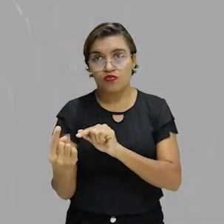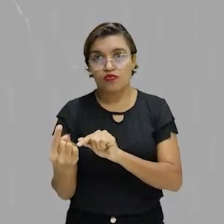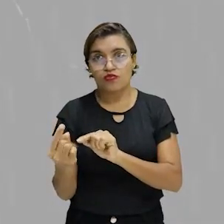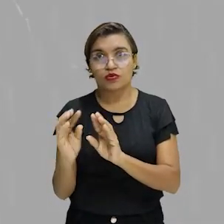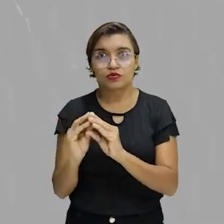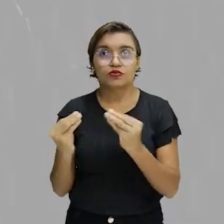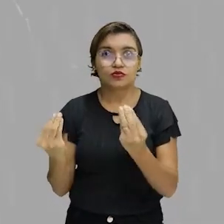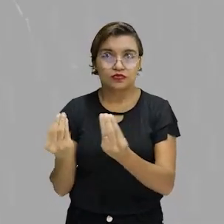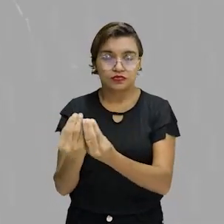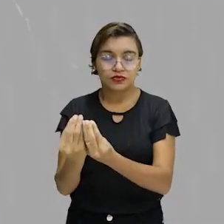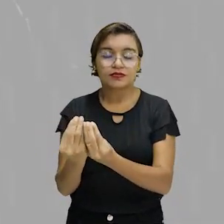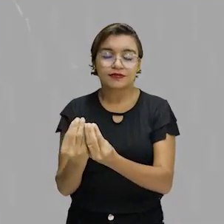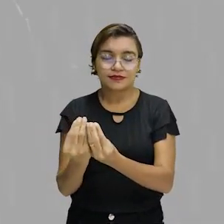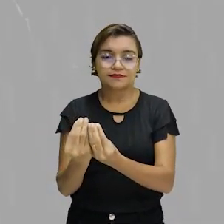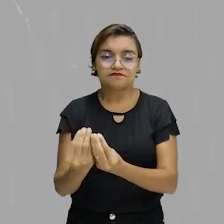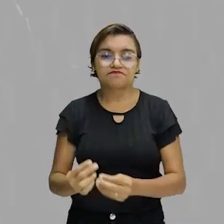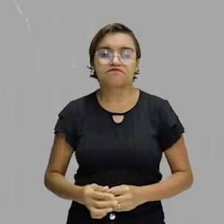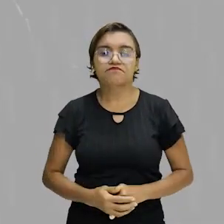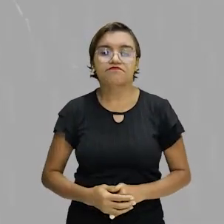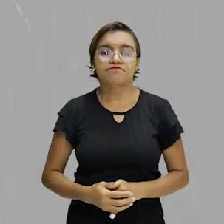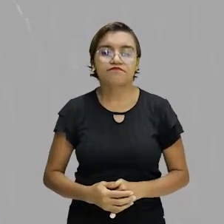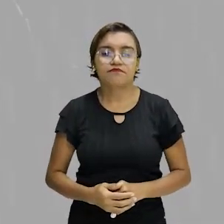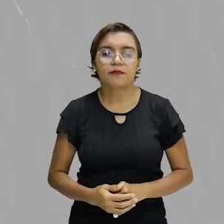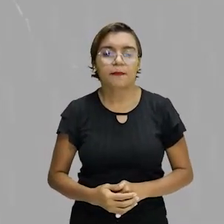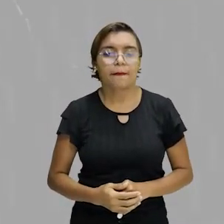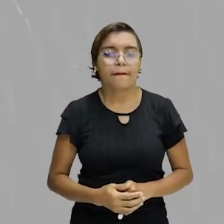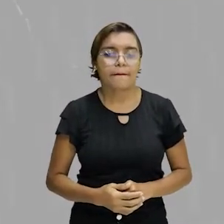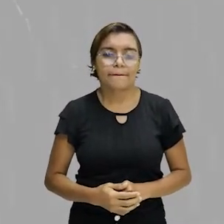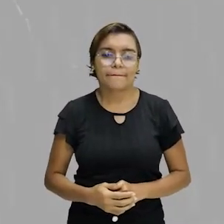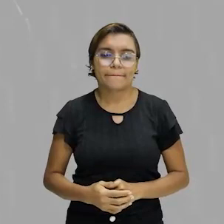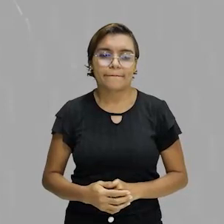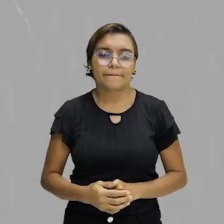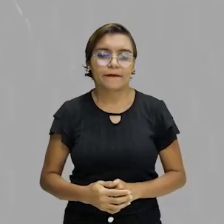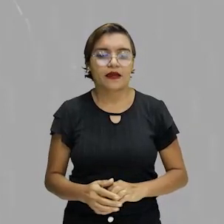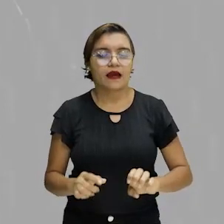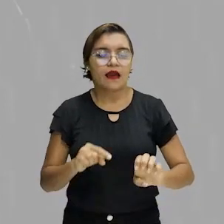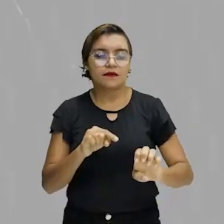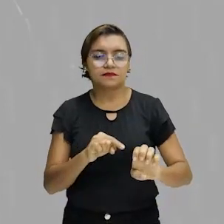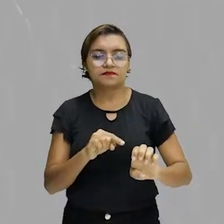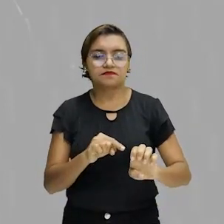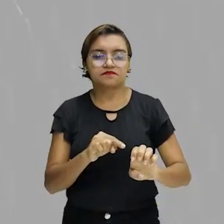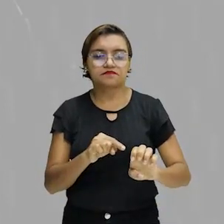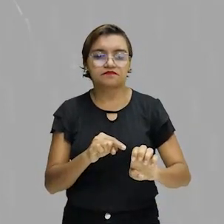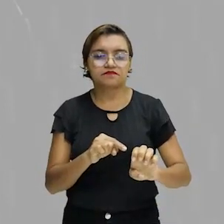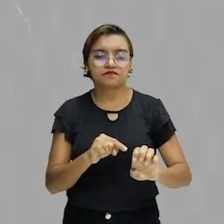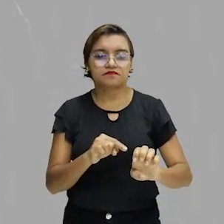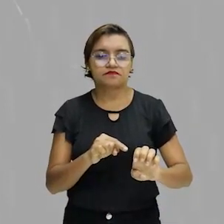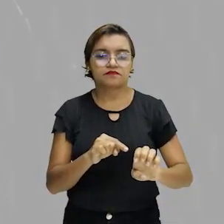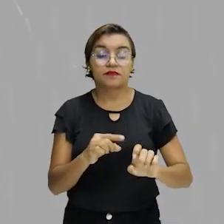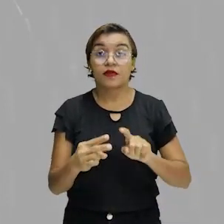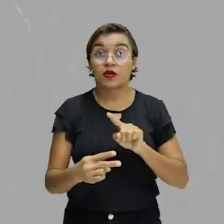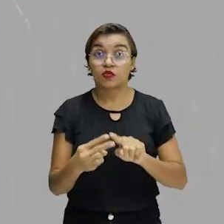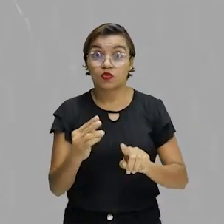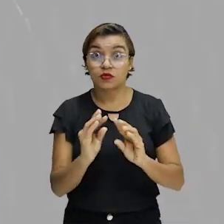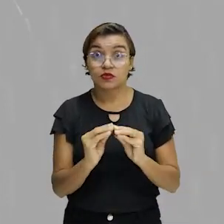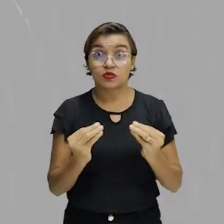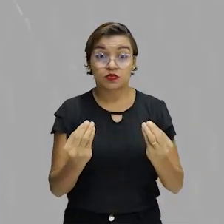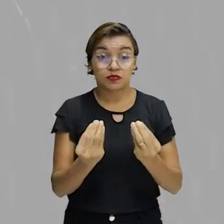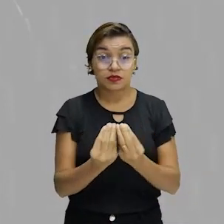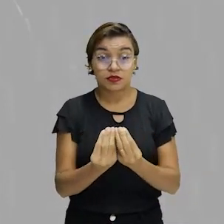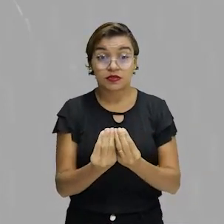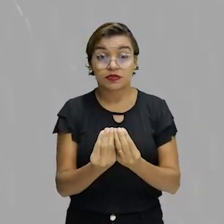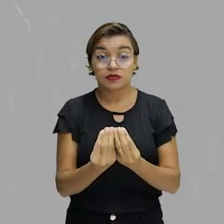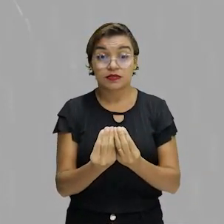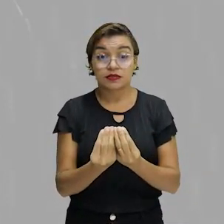único produto certo vamos de baixo para cima letra e ó são duas substâncias beleza